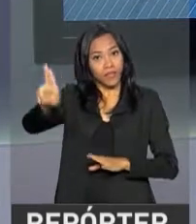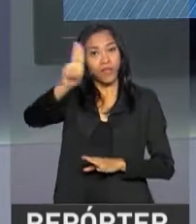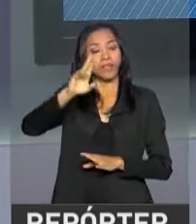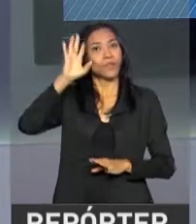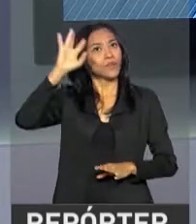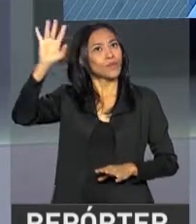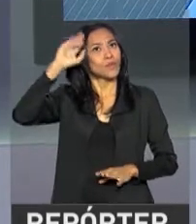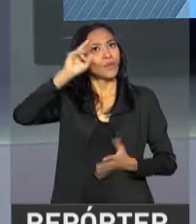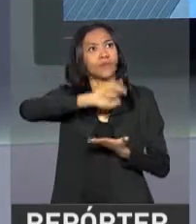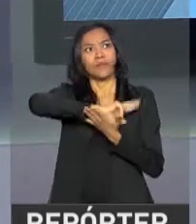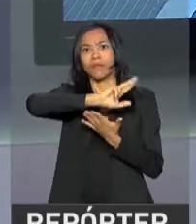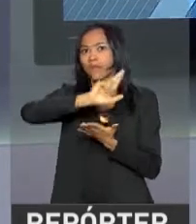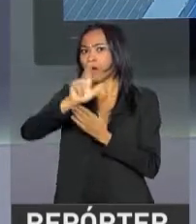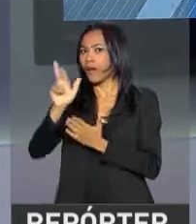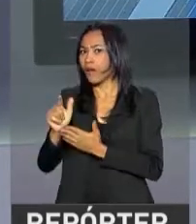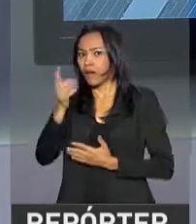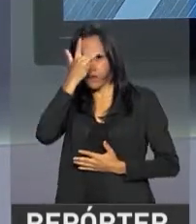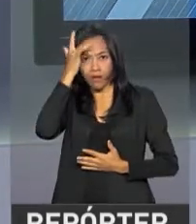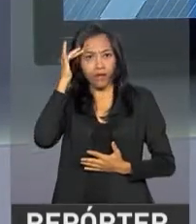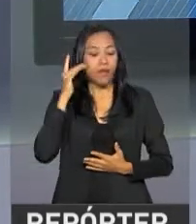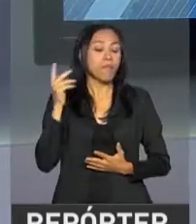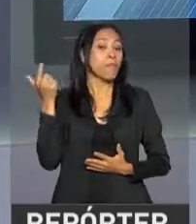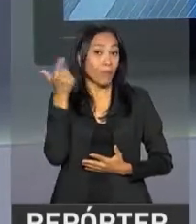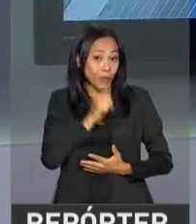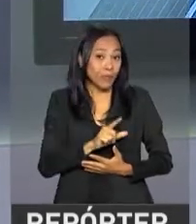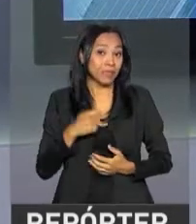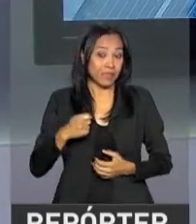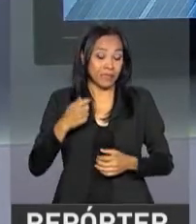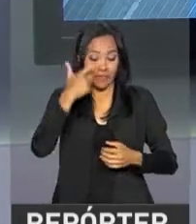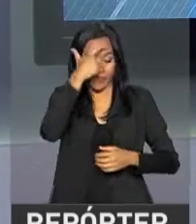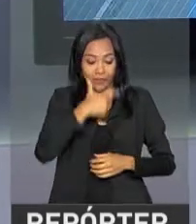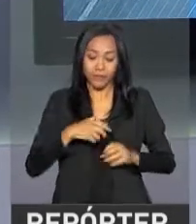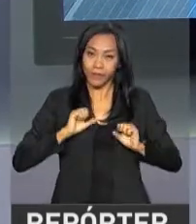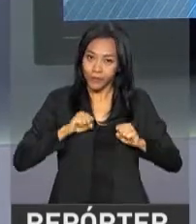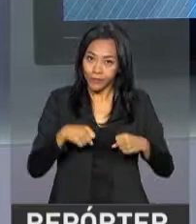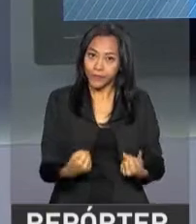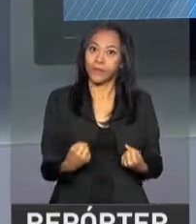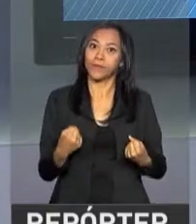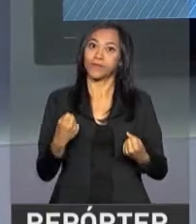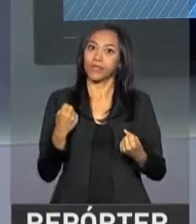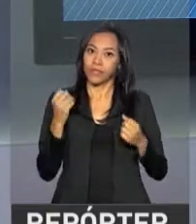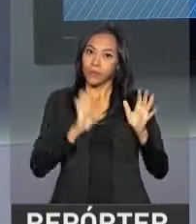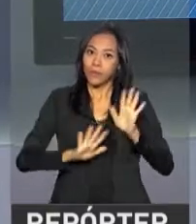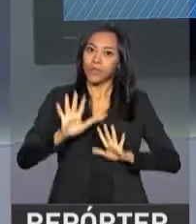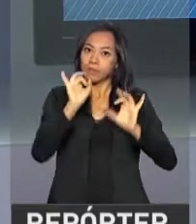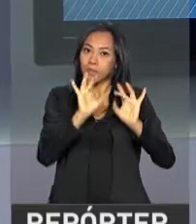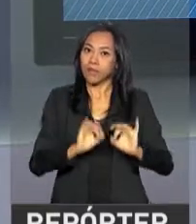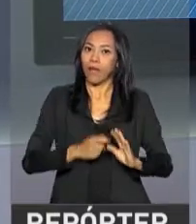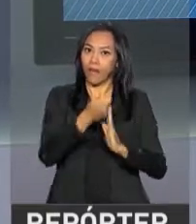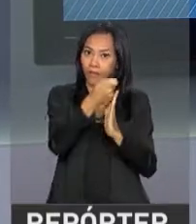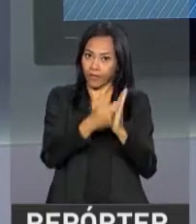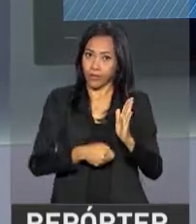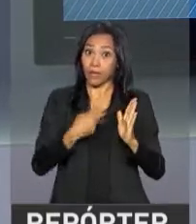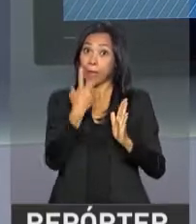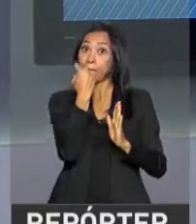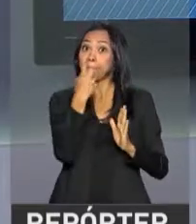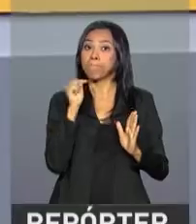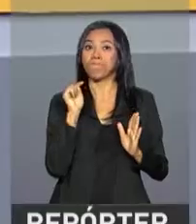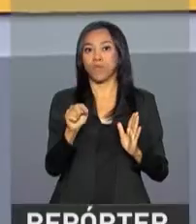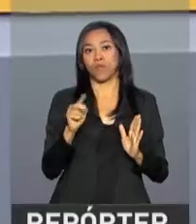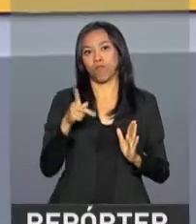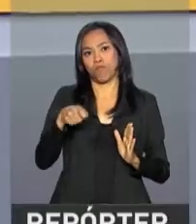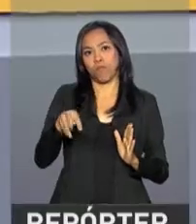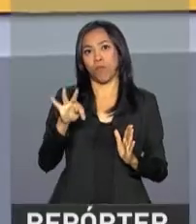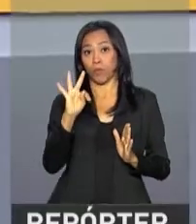mas para alcançá lo é preciso dedicação e um cuidado especial com a redação que vale mil pontos no resultado da prova